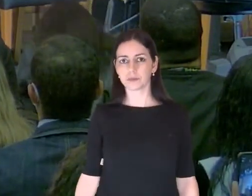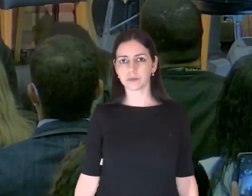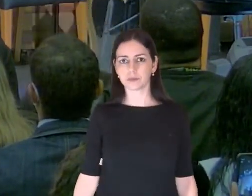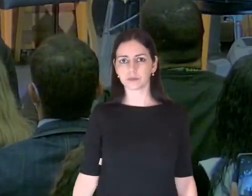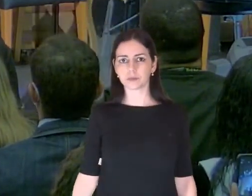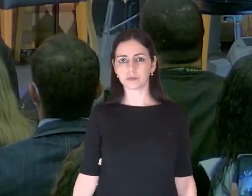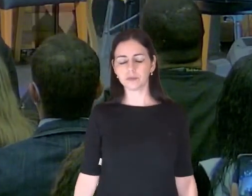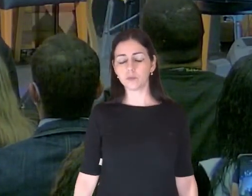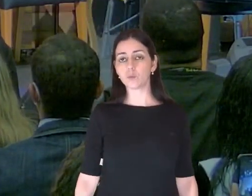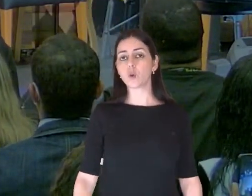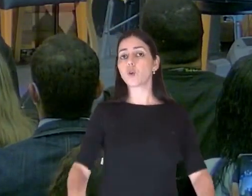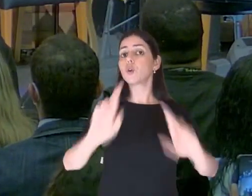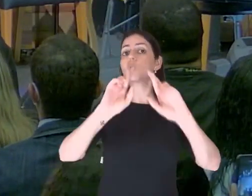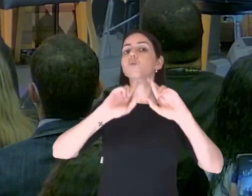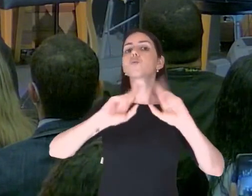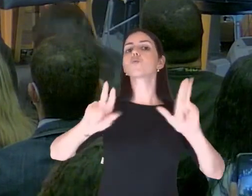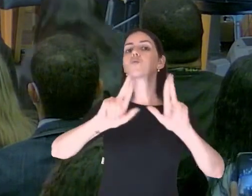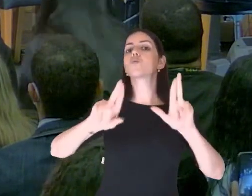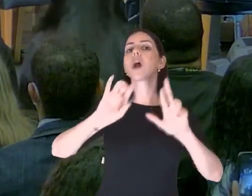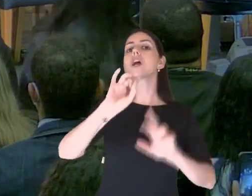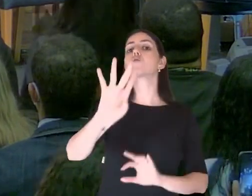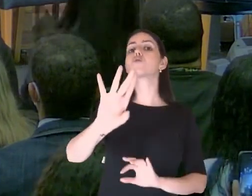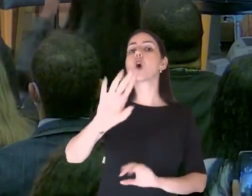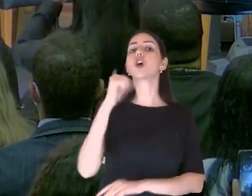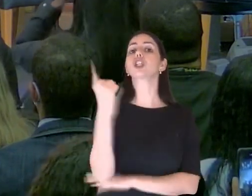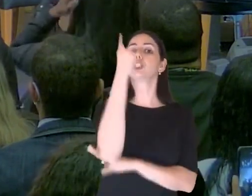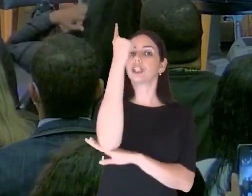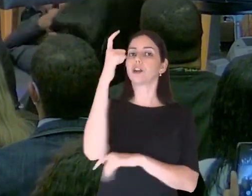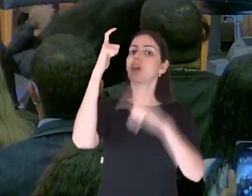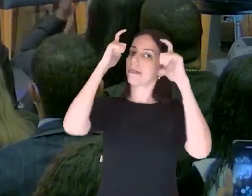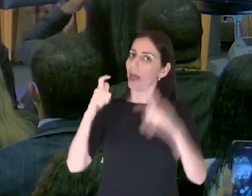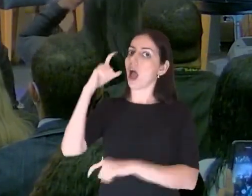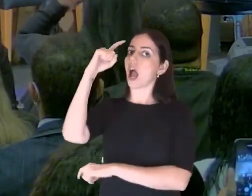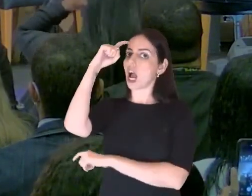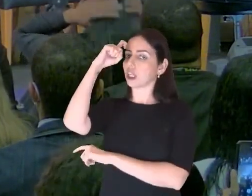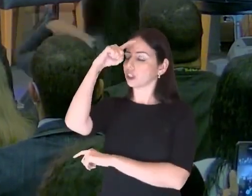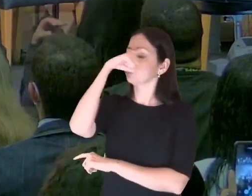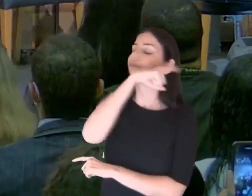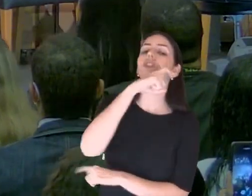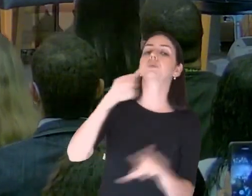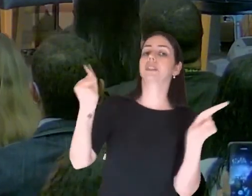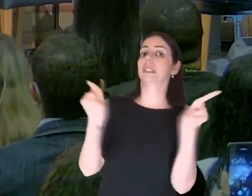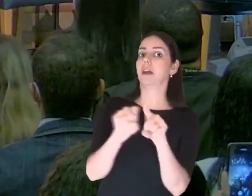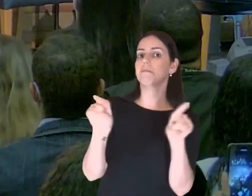não era só o gigante, a terra ficava num lugar difícil.